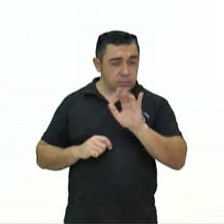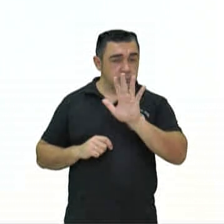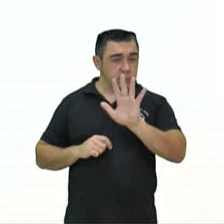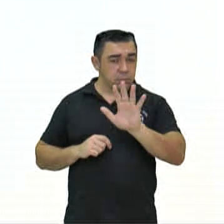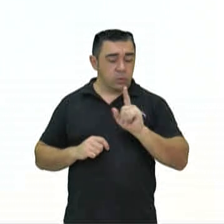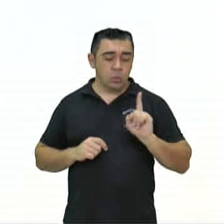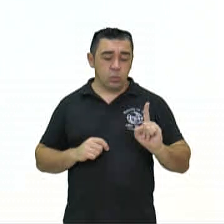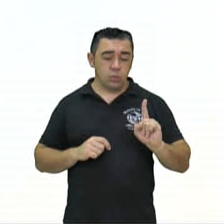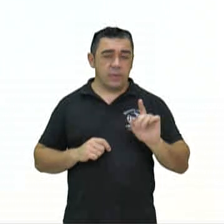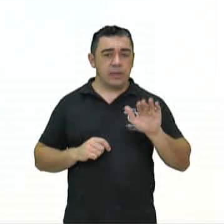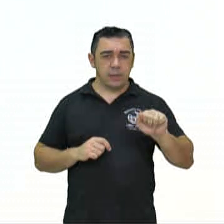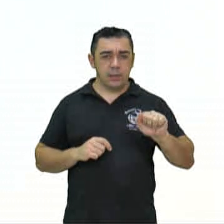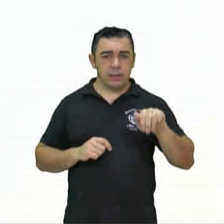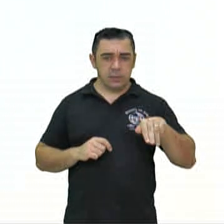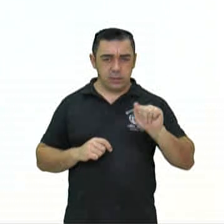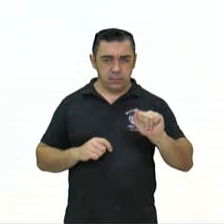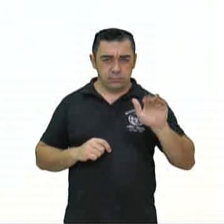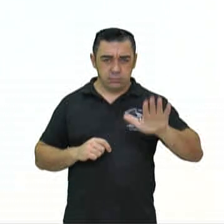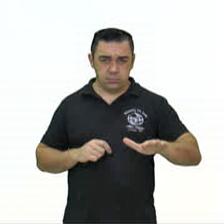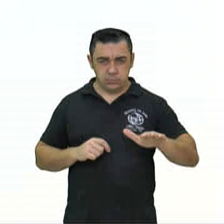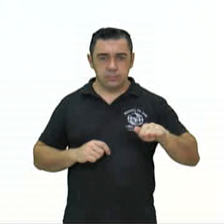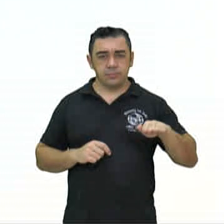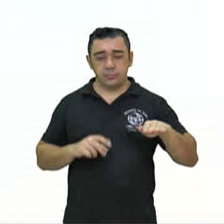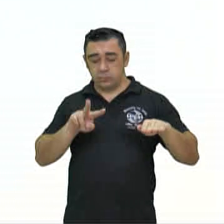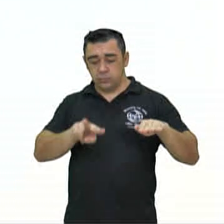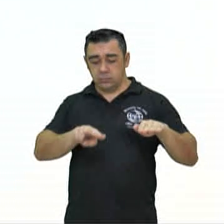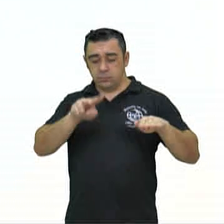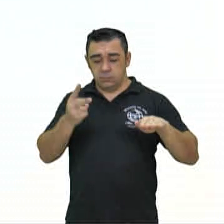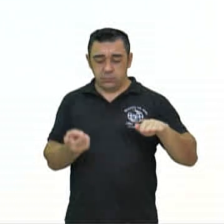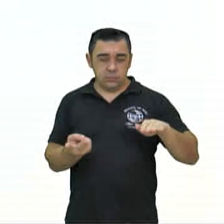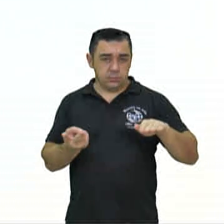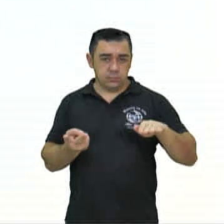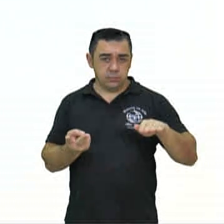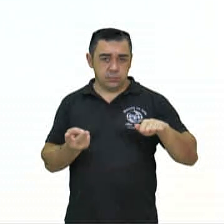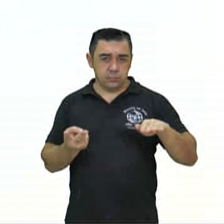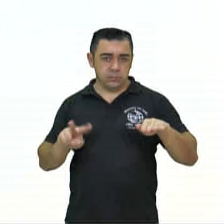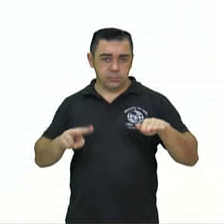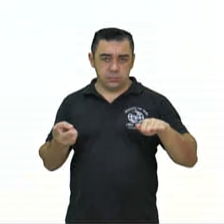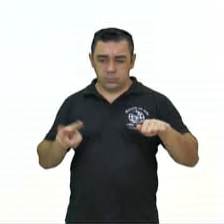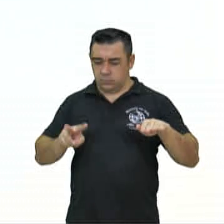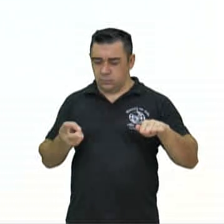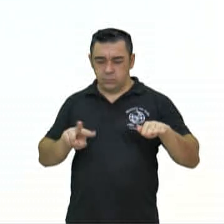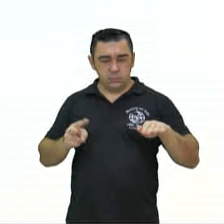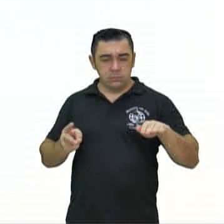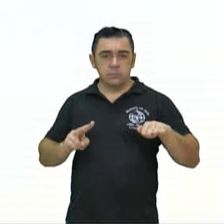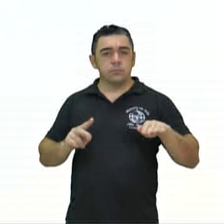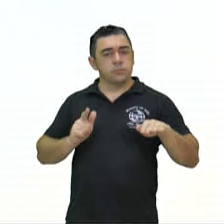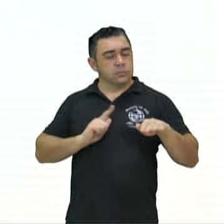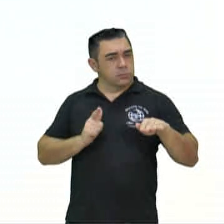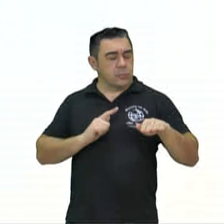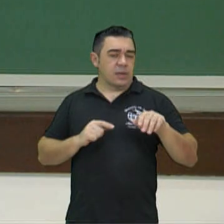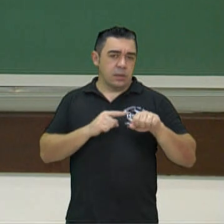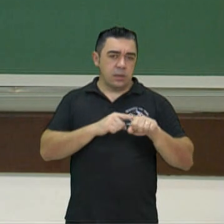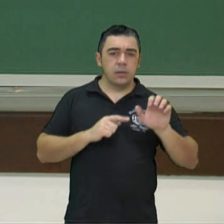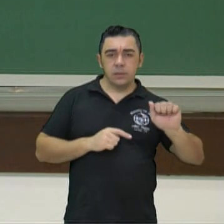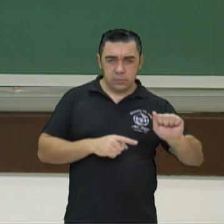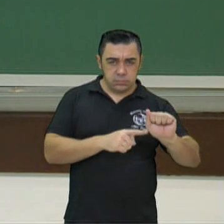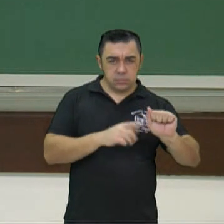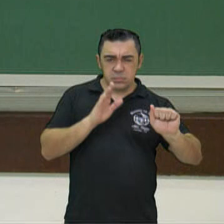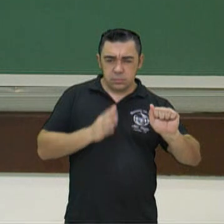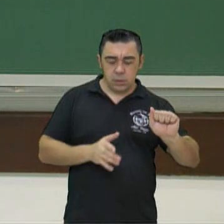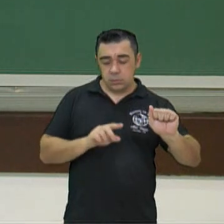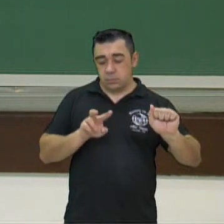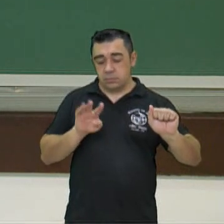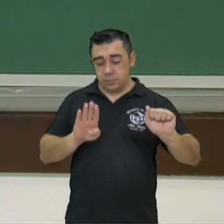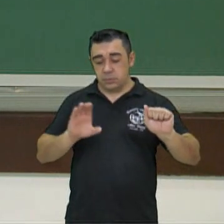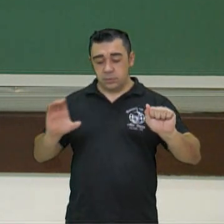que a Ana ficou sentada aqui. Se a Ana ficou sentada aqui, ela não pode sentar em nenhuma das outras duas. Então, se